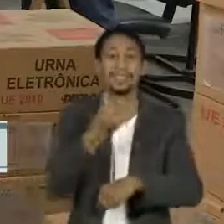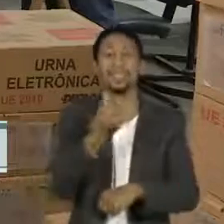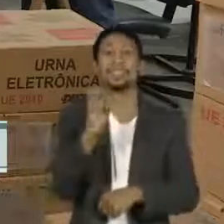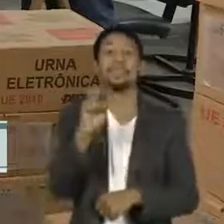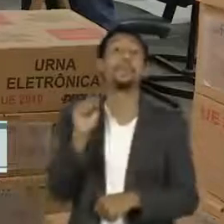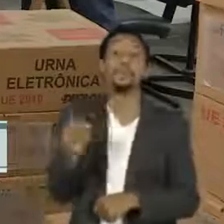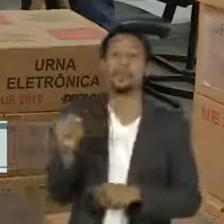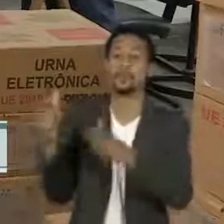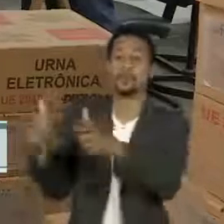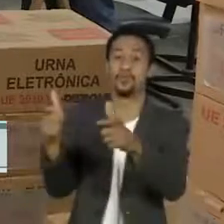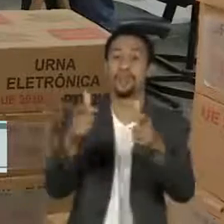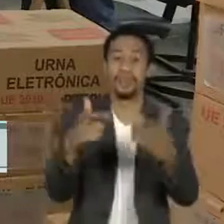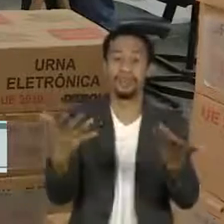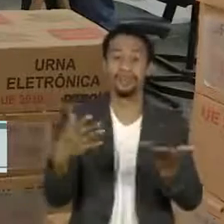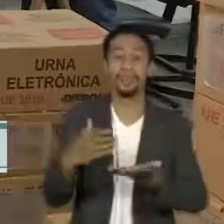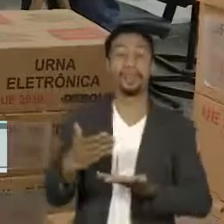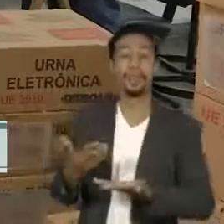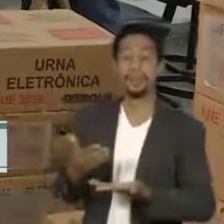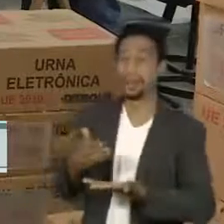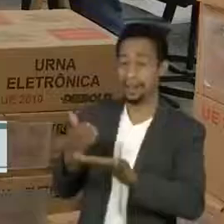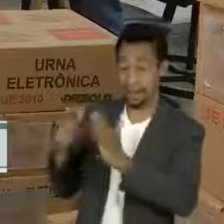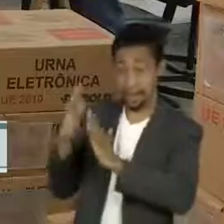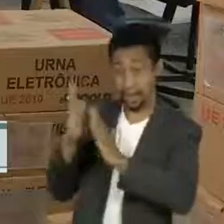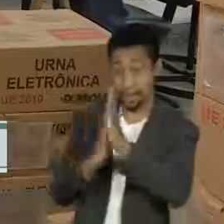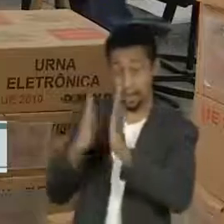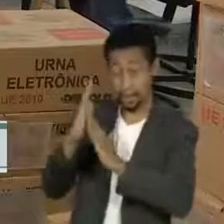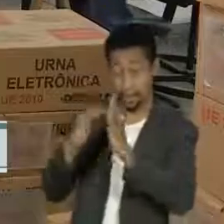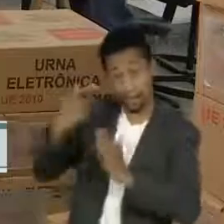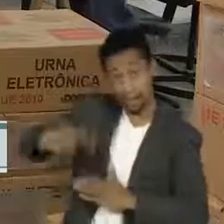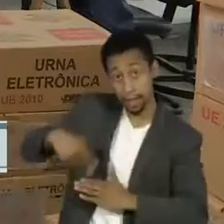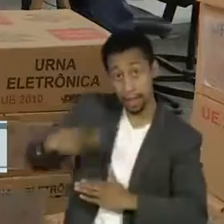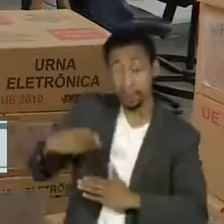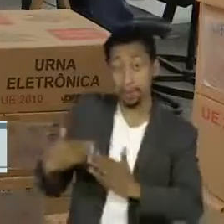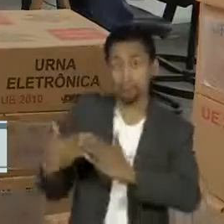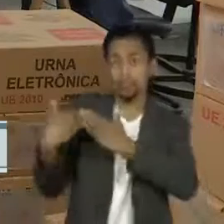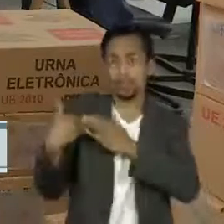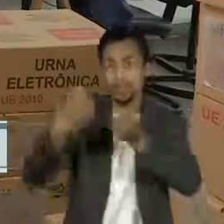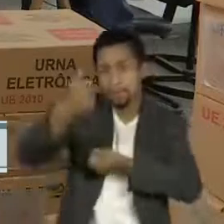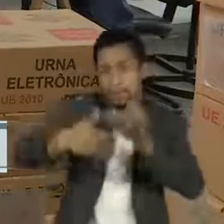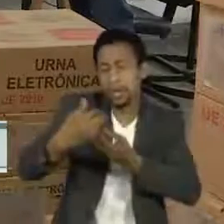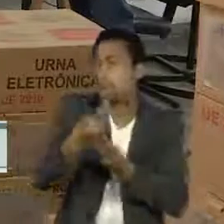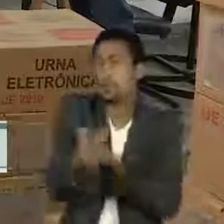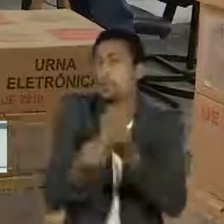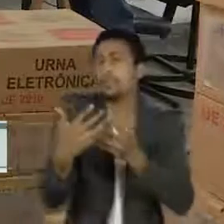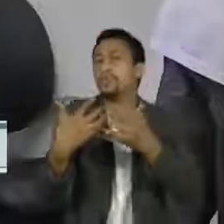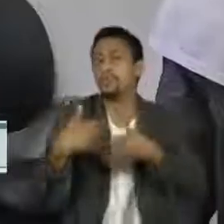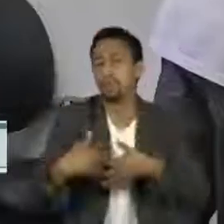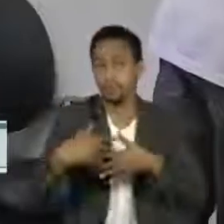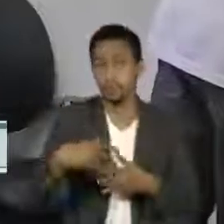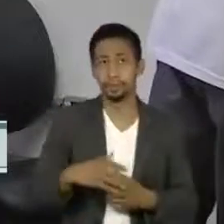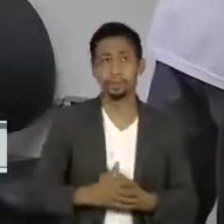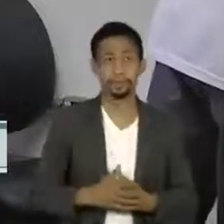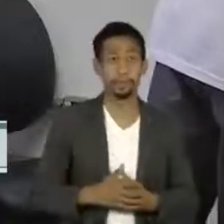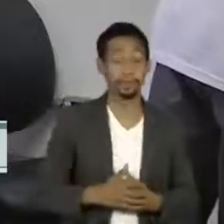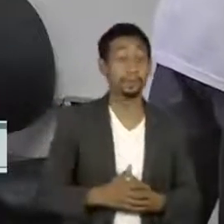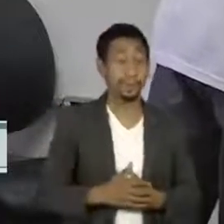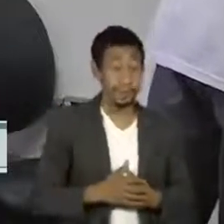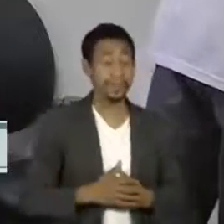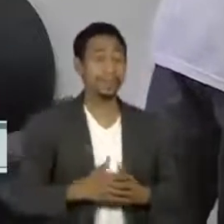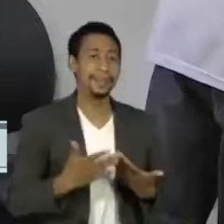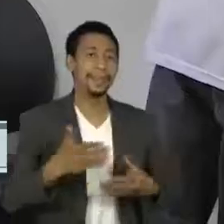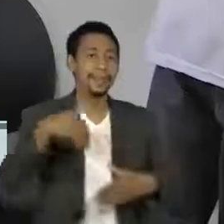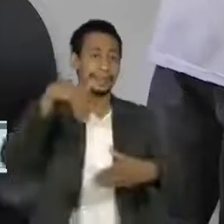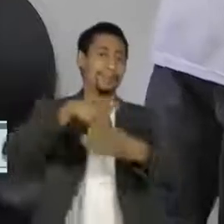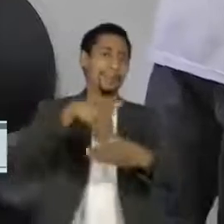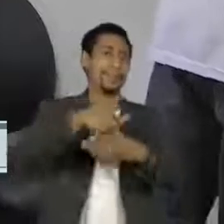que é porta-voz do cartório eleitoral aqui da Lapa. Ela explica um pouco como esse processo é feito e quem pode acompanhar. É uma cerimônia pública,